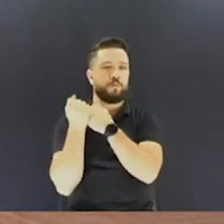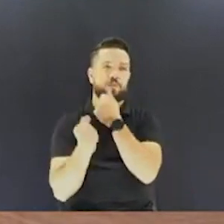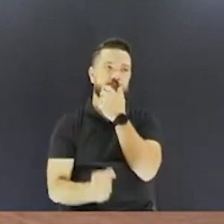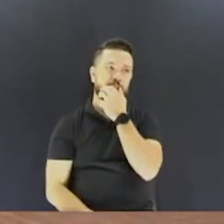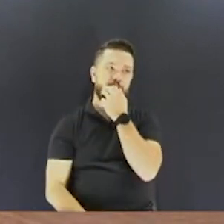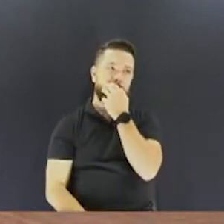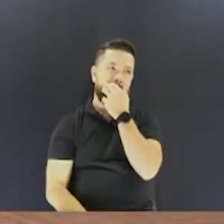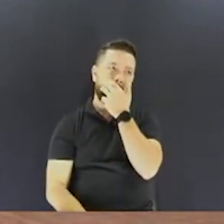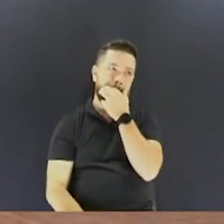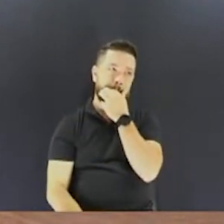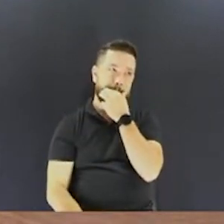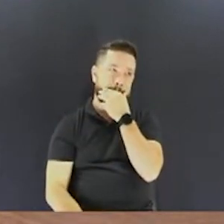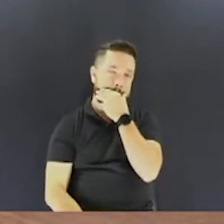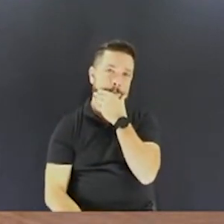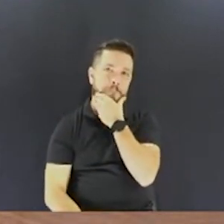dever aqui,